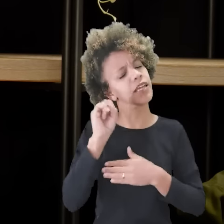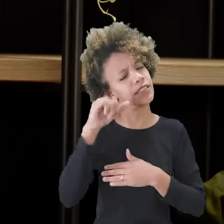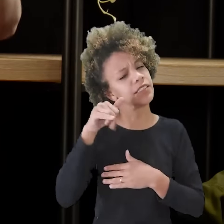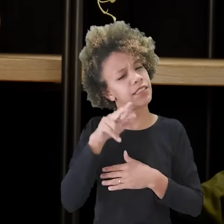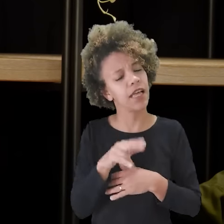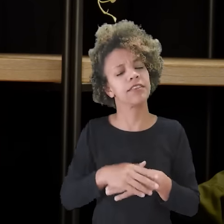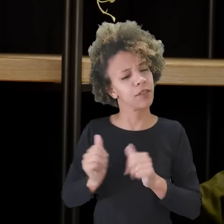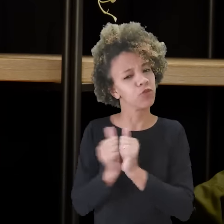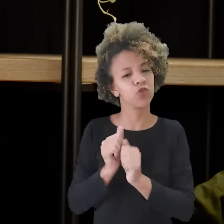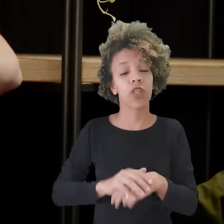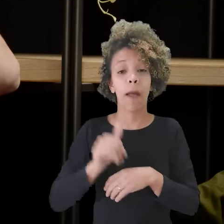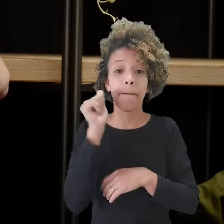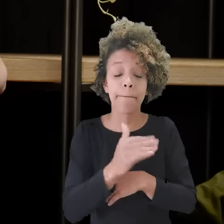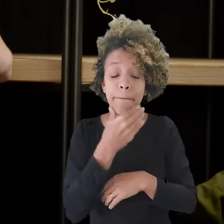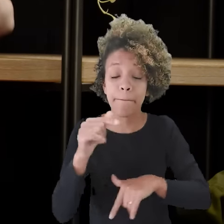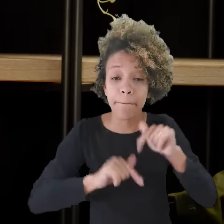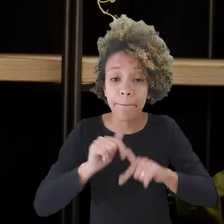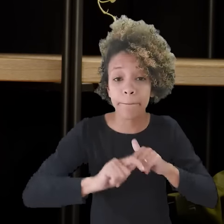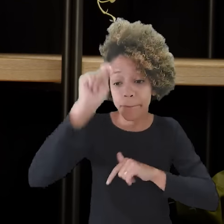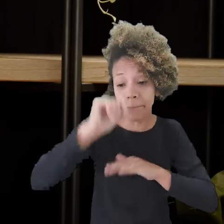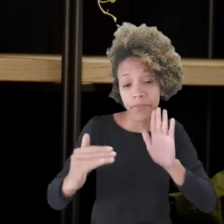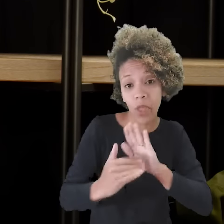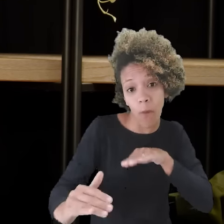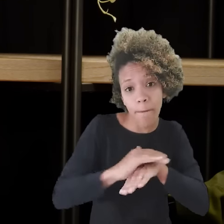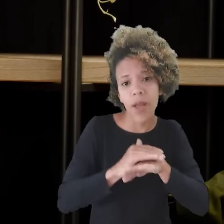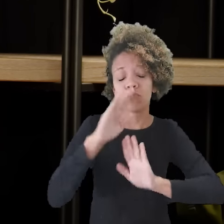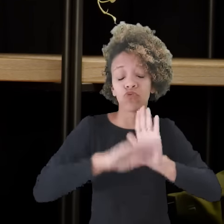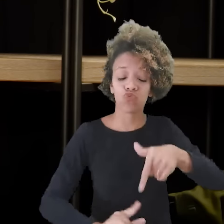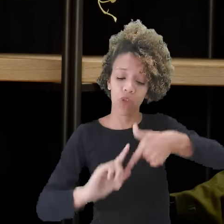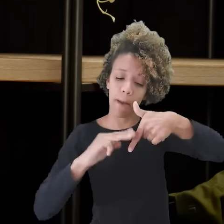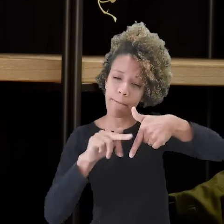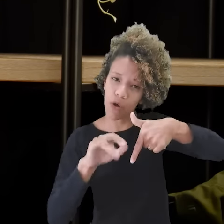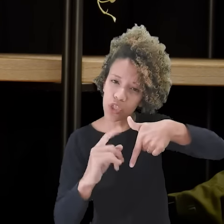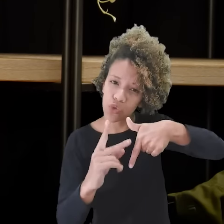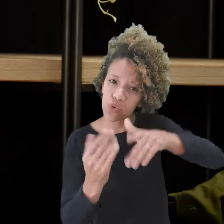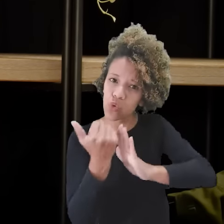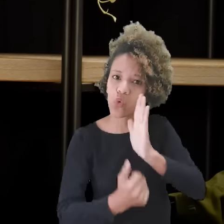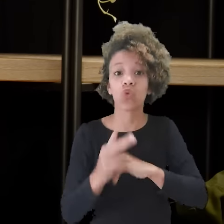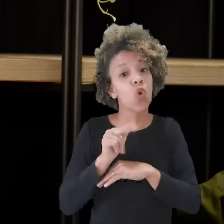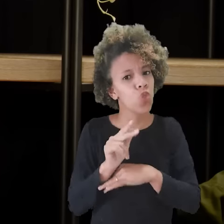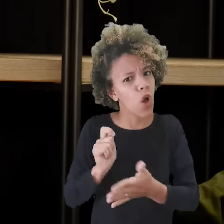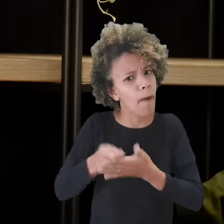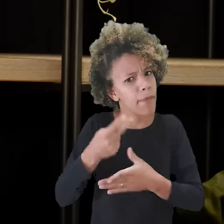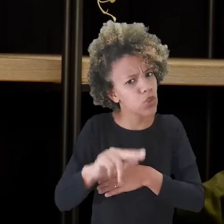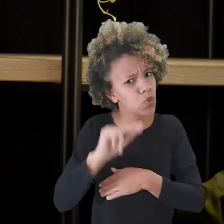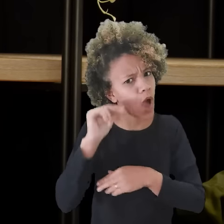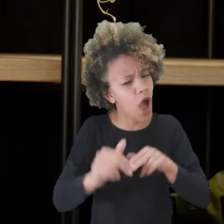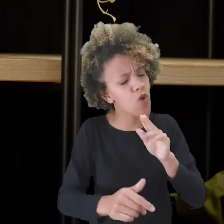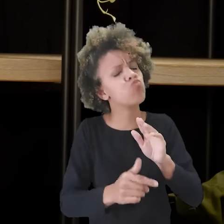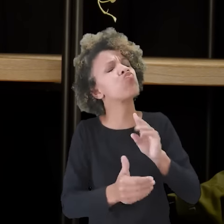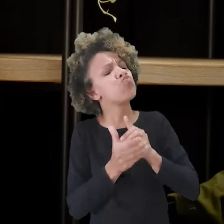olha linha feminina linha masculina dos pés à cabeça cupom desconto Maurício 12 já garante nunca deixa uma mulher comprar sua cueca